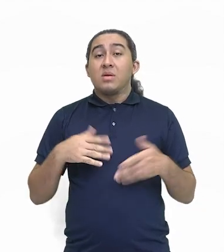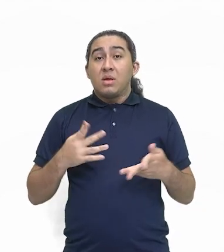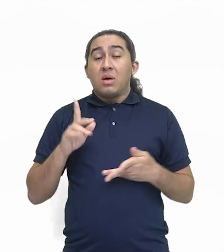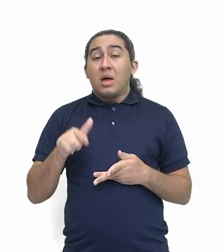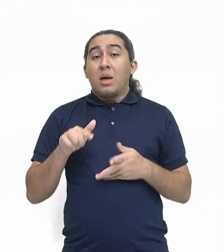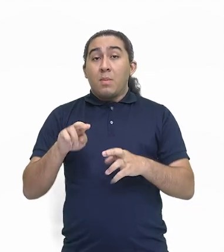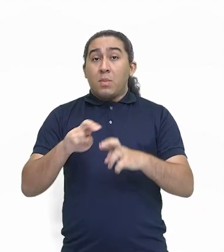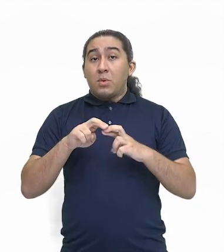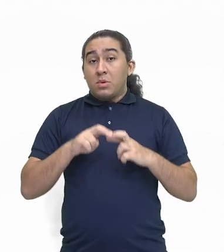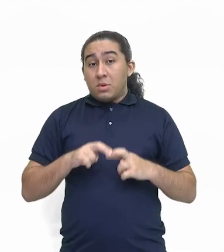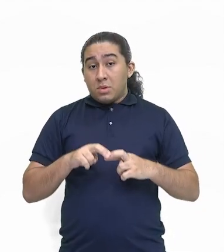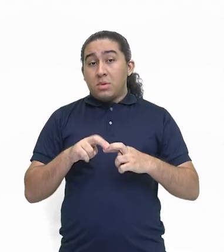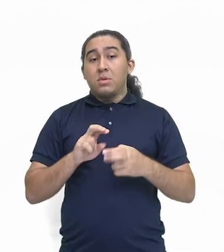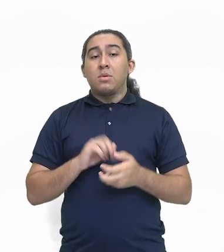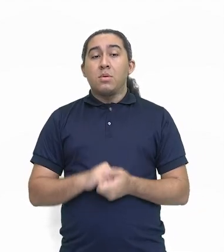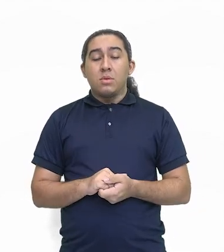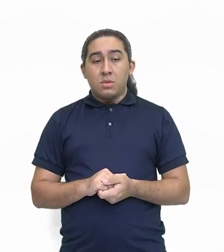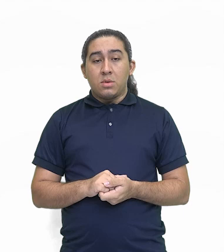por isso,